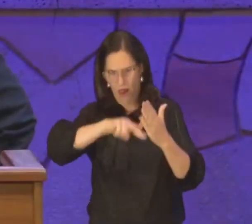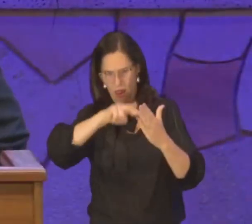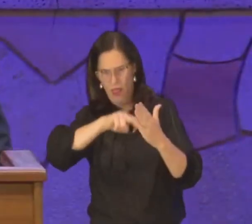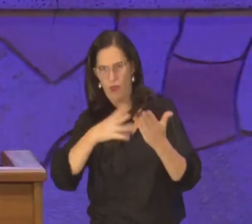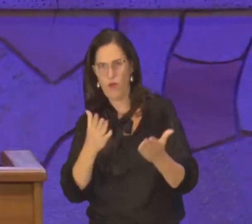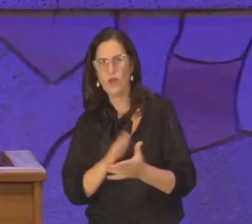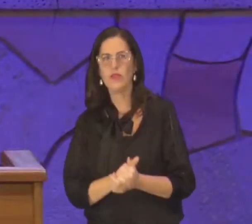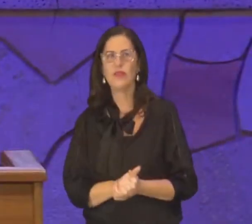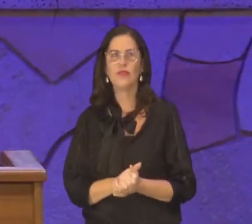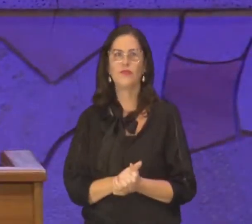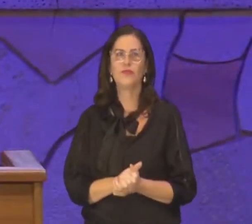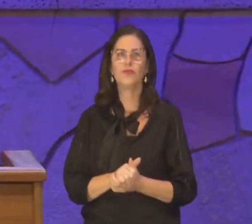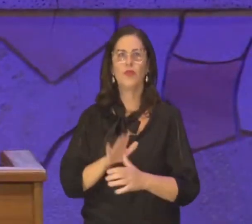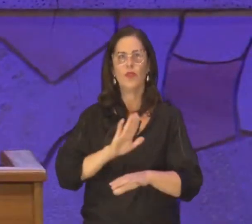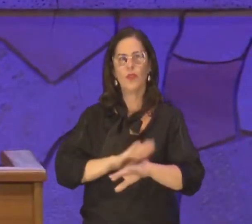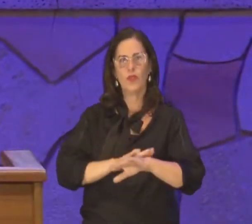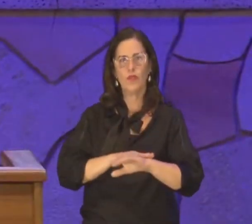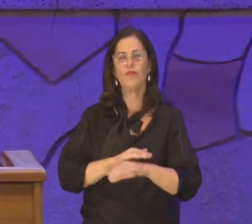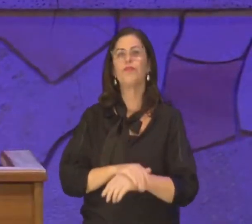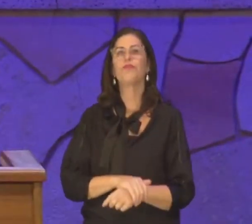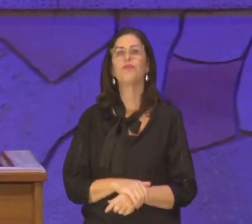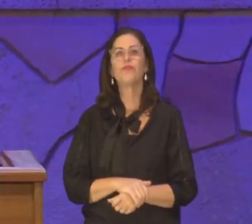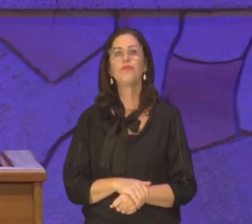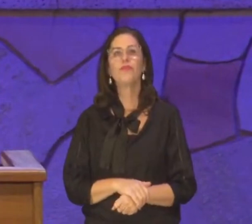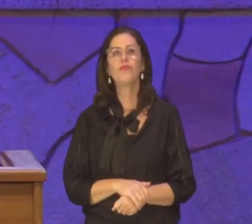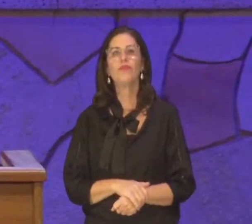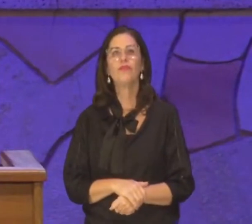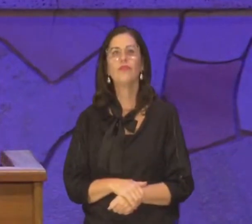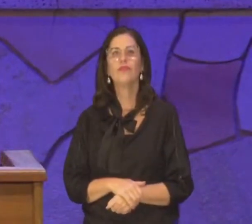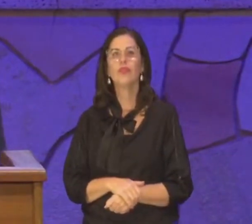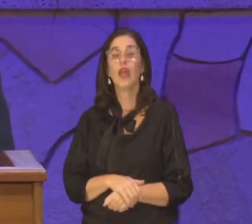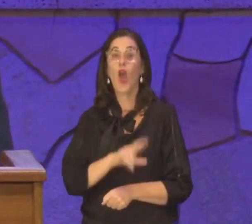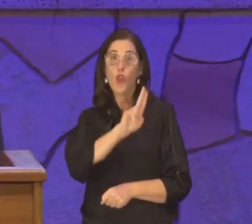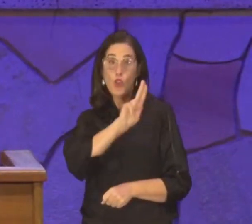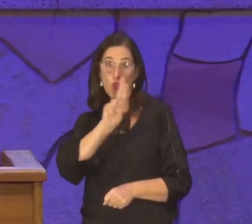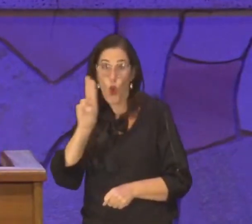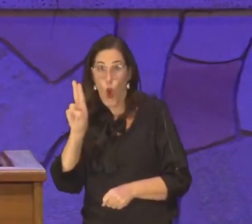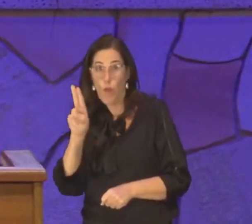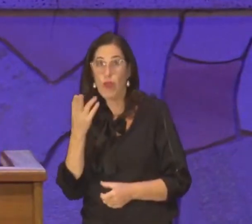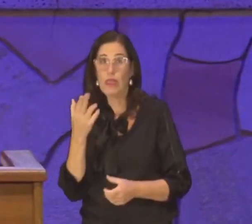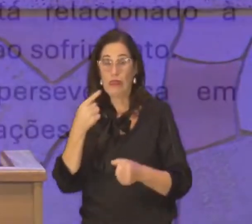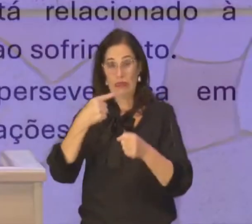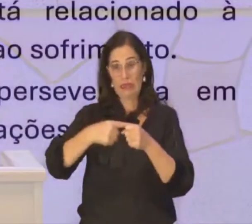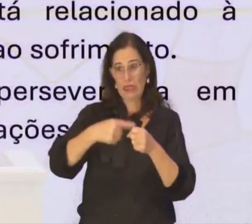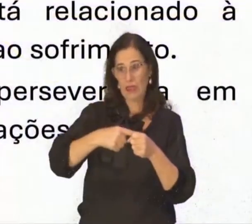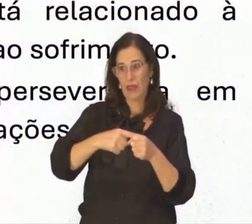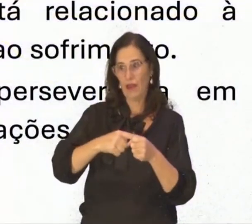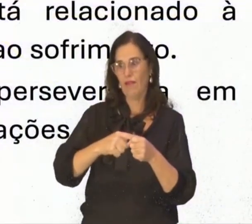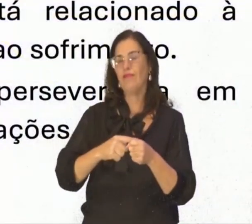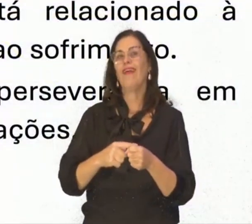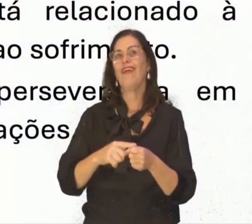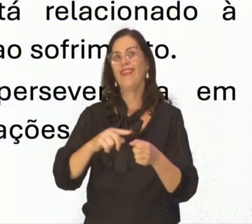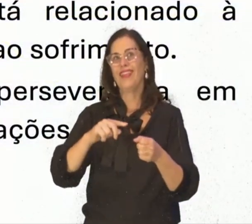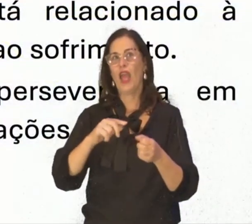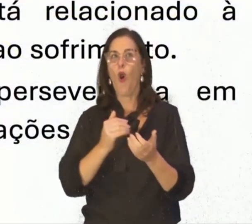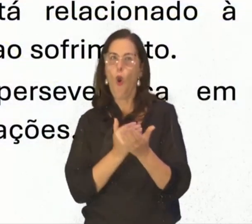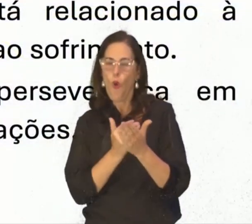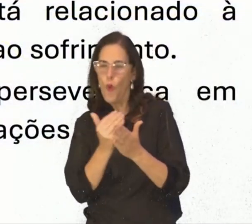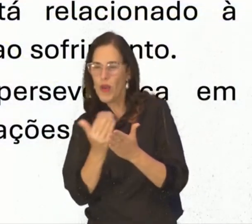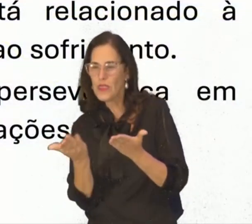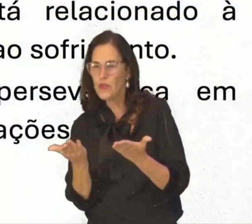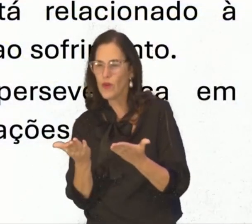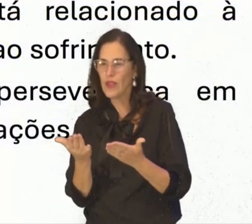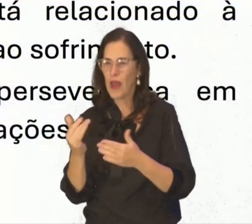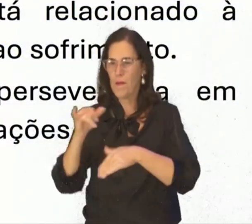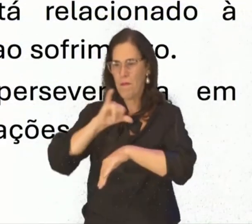aqui nesse momento. O nome Esmirna tem suas raízes na palavra mirra, e ele possui